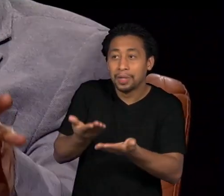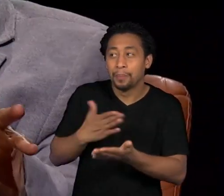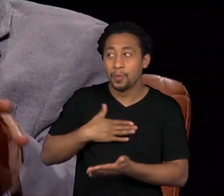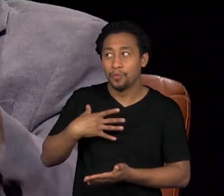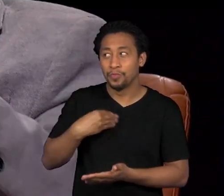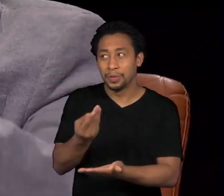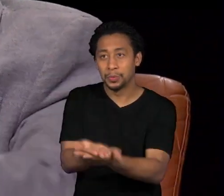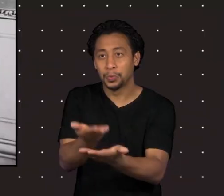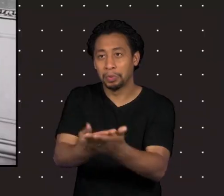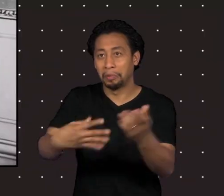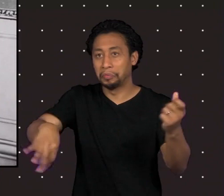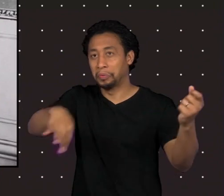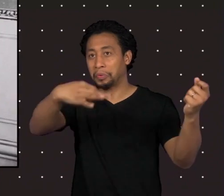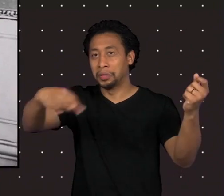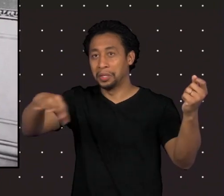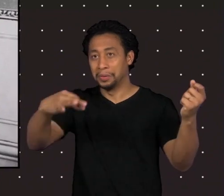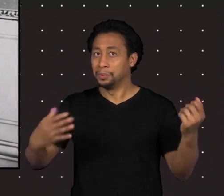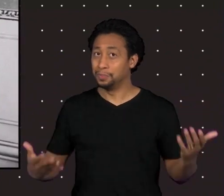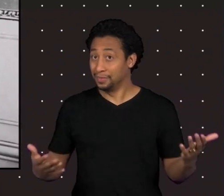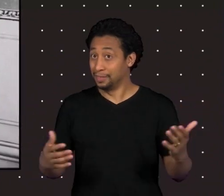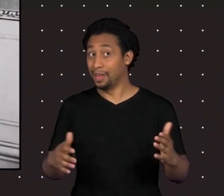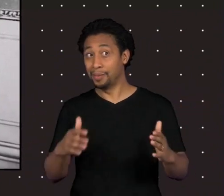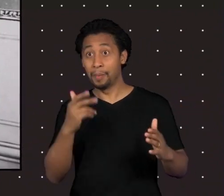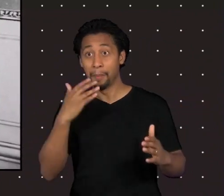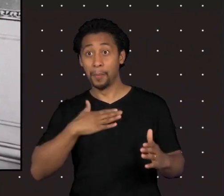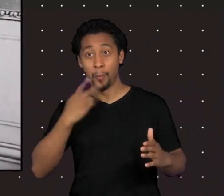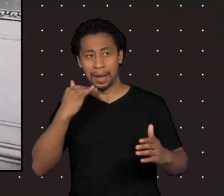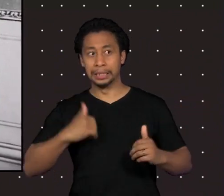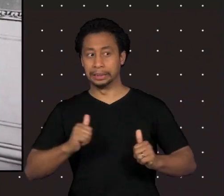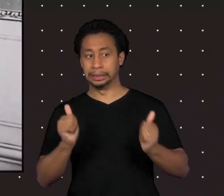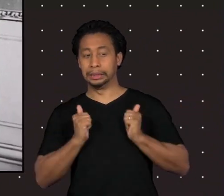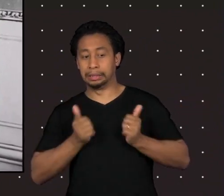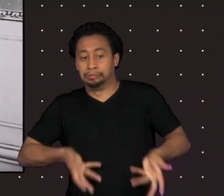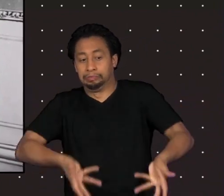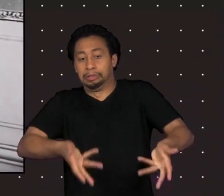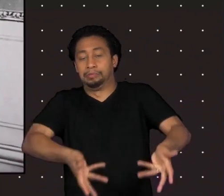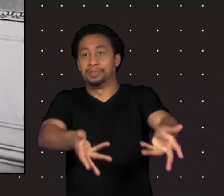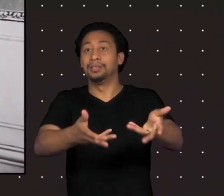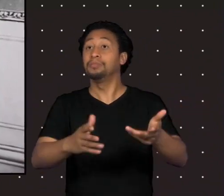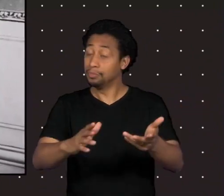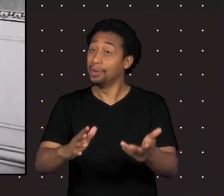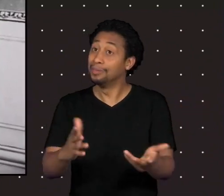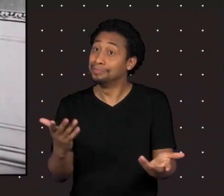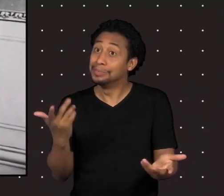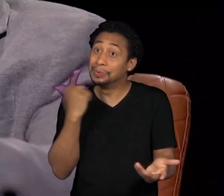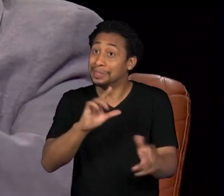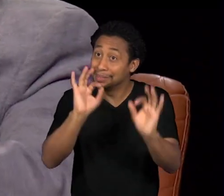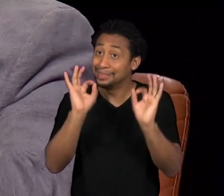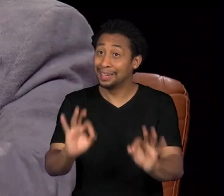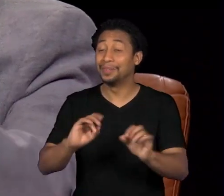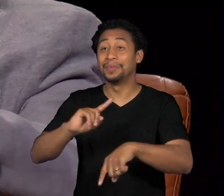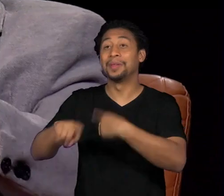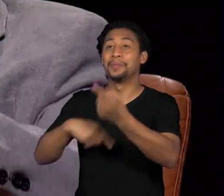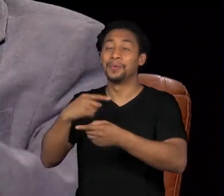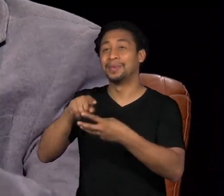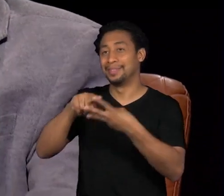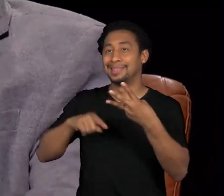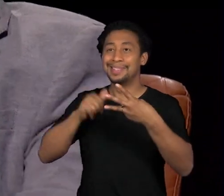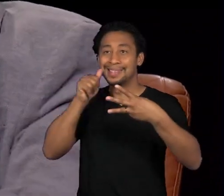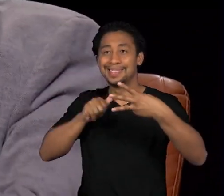desincubir da da função E aí deu certo né e depois ele colocou Minhas irmãs também PR estudar música porque também elas